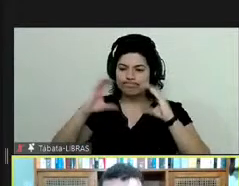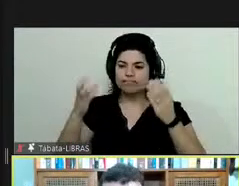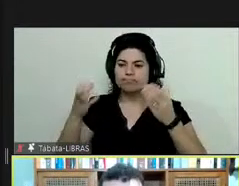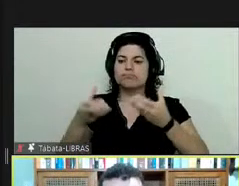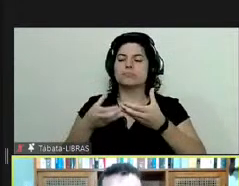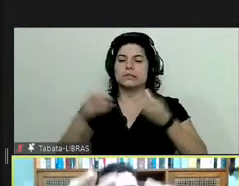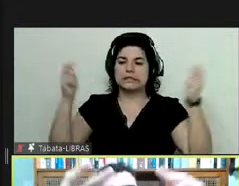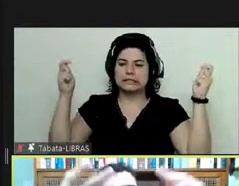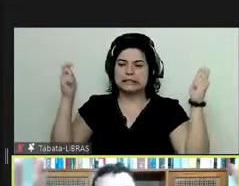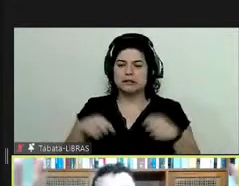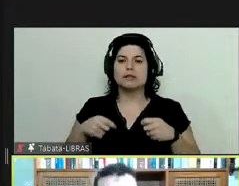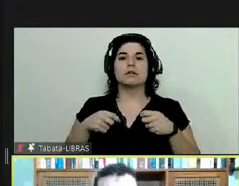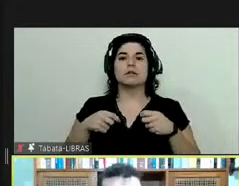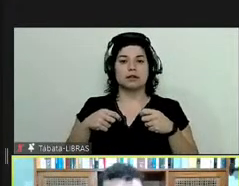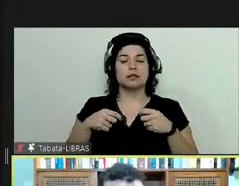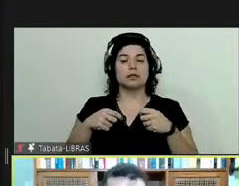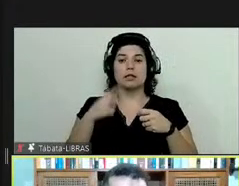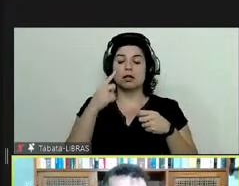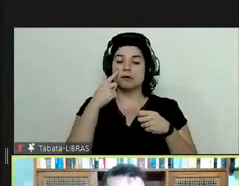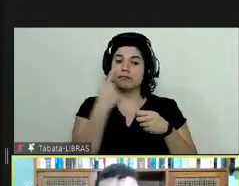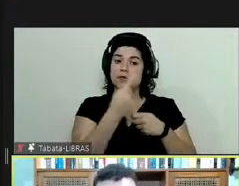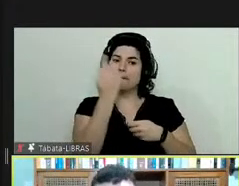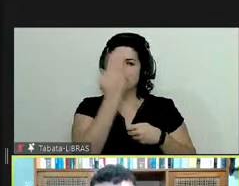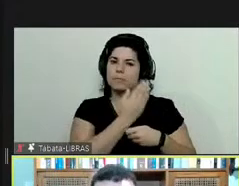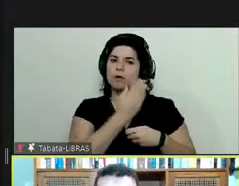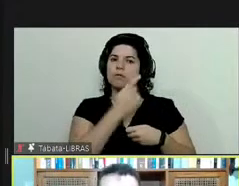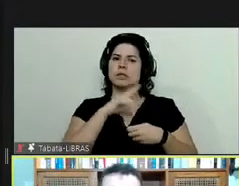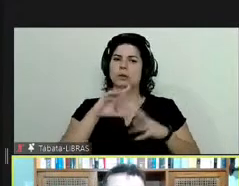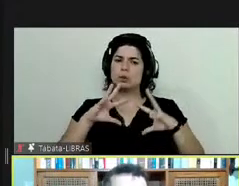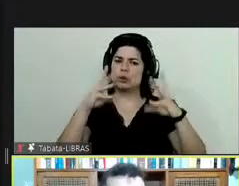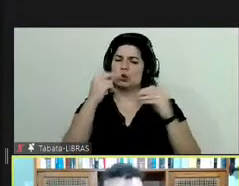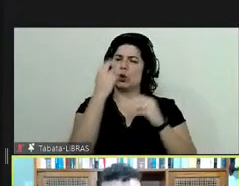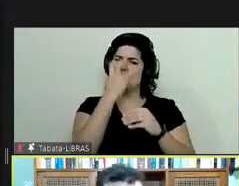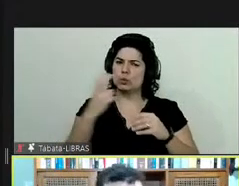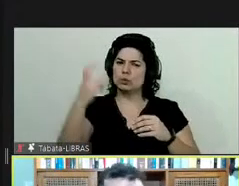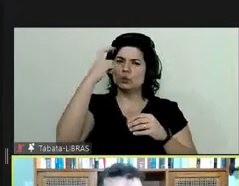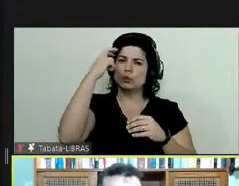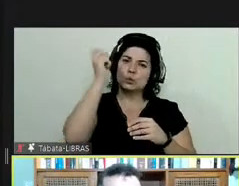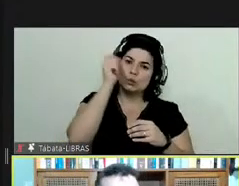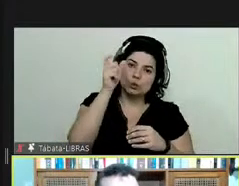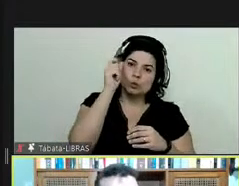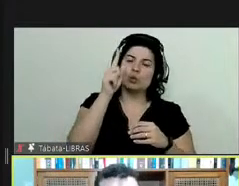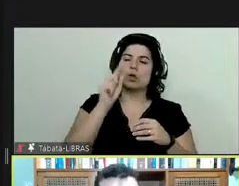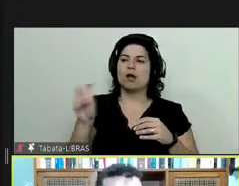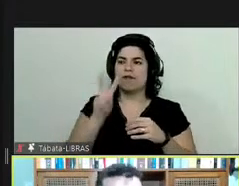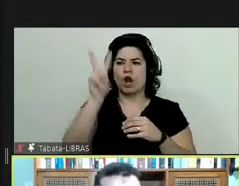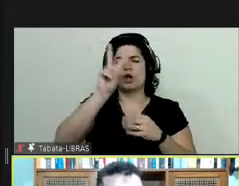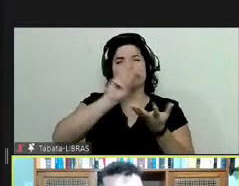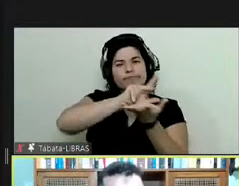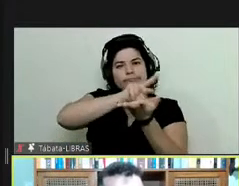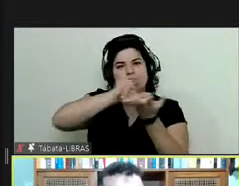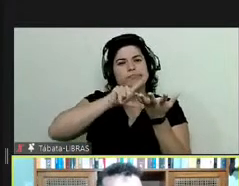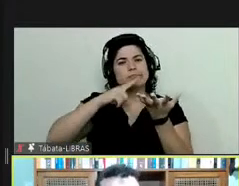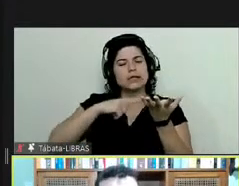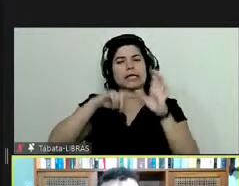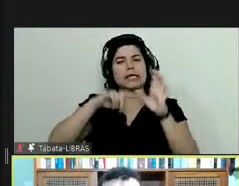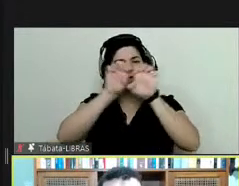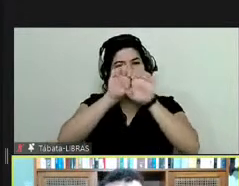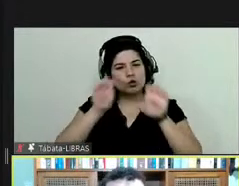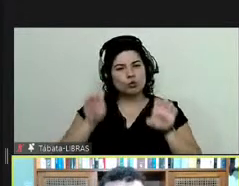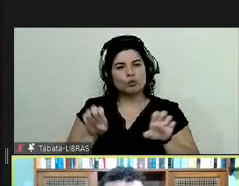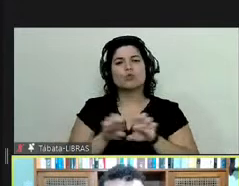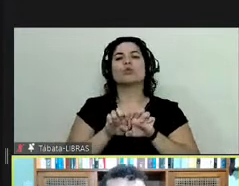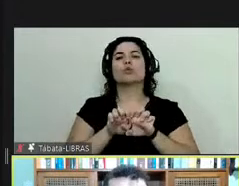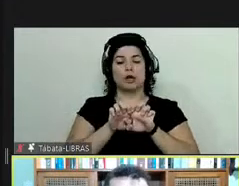política que possa justamente simbolizar toda aquela cultura na toda aqueles valores Enfim tudo aquilo que forma que estrutura que